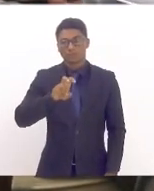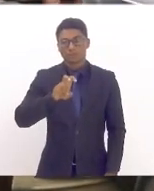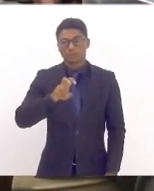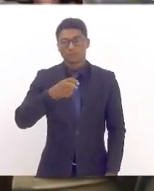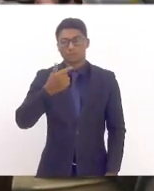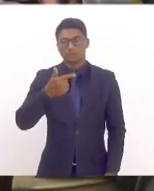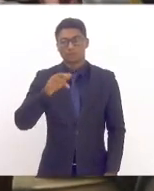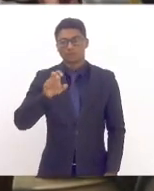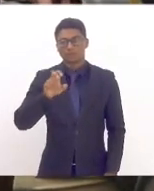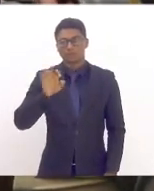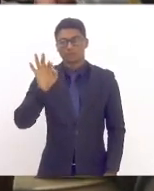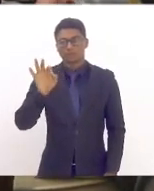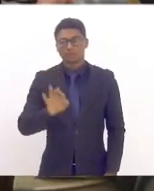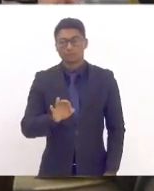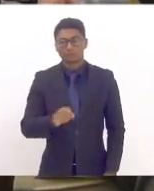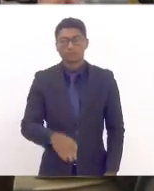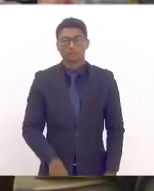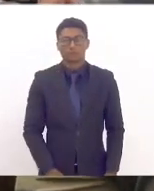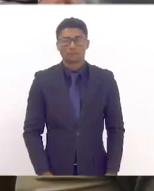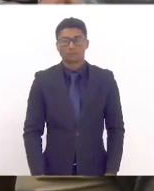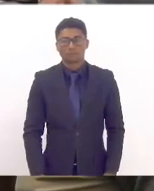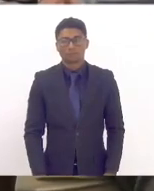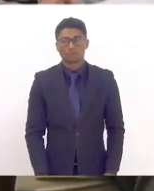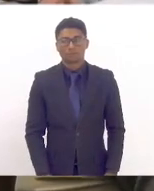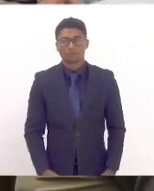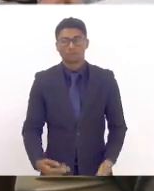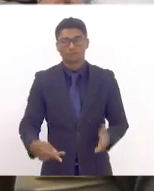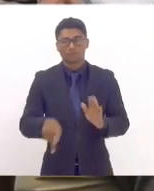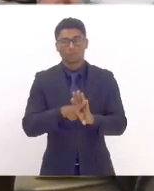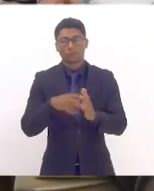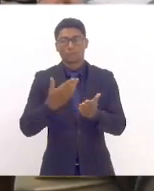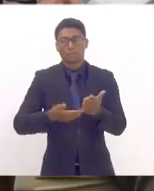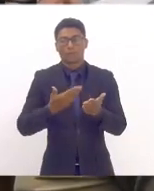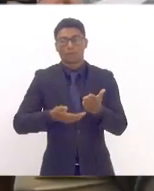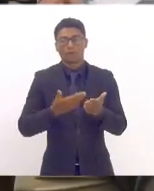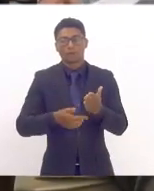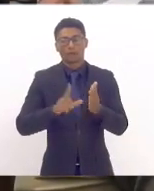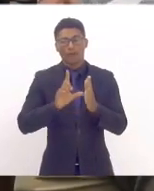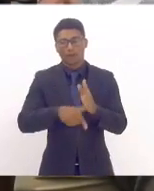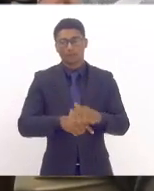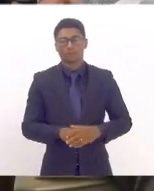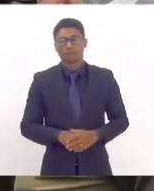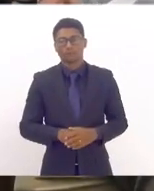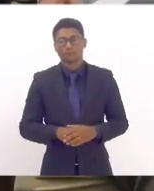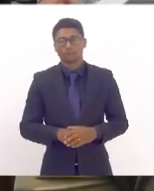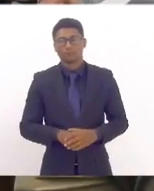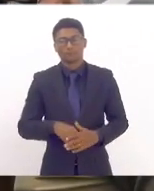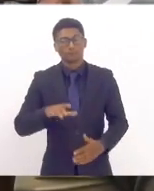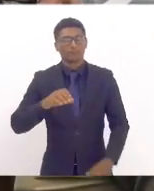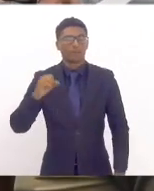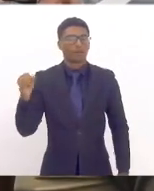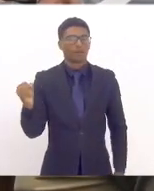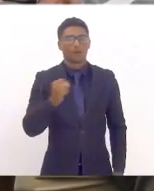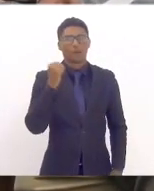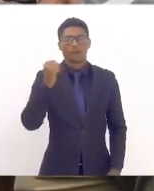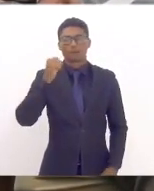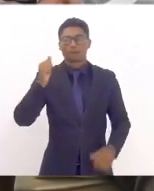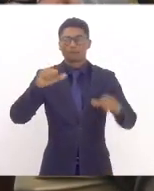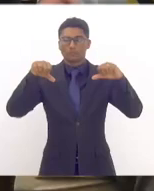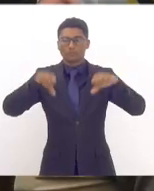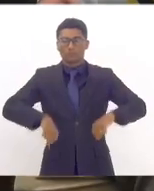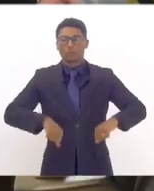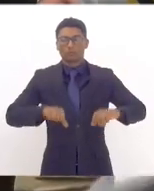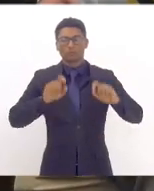6,525% da reposição das perdas atrasadas mas grave que isso